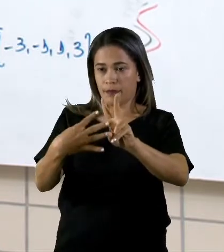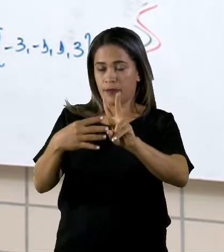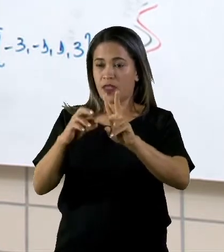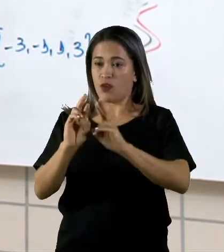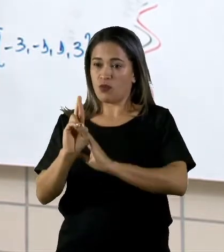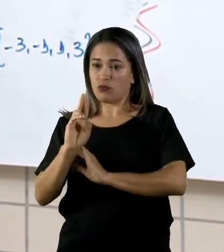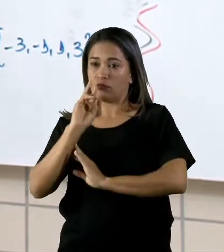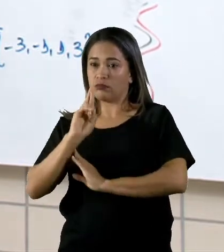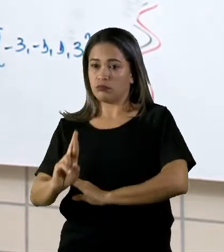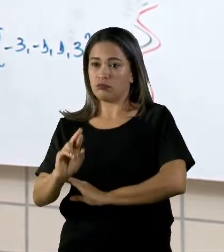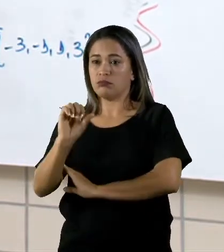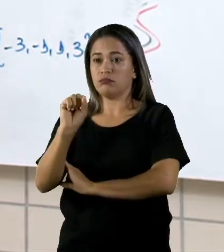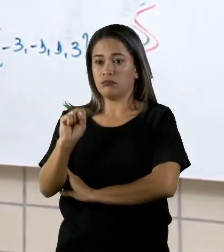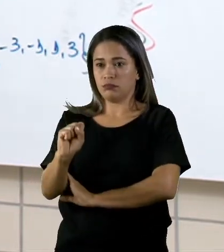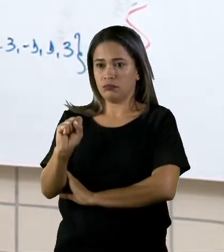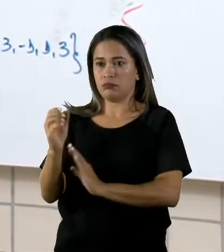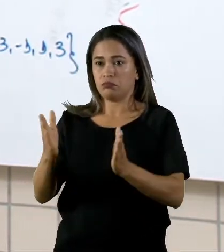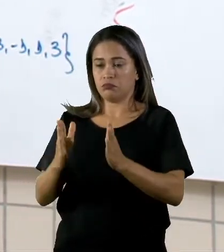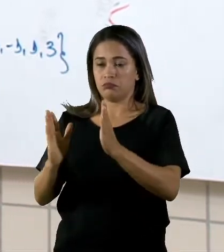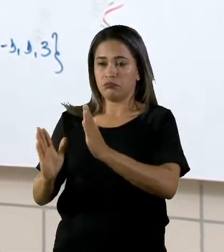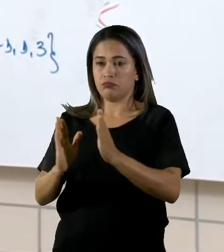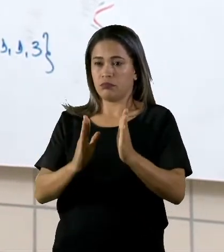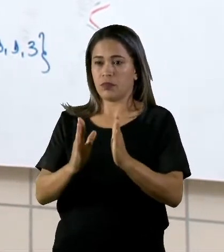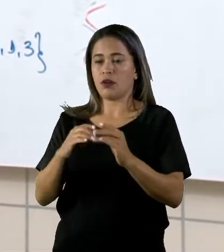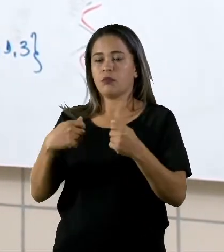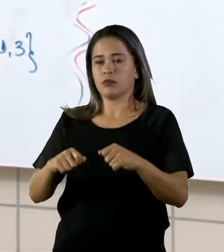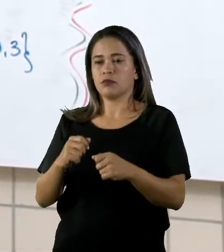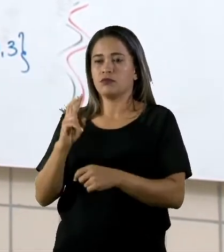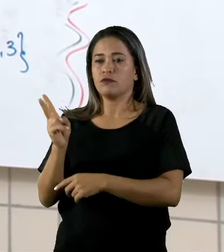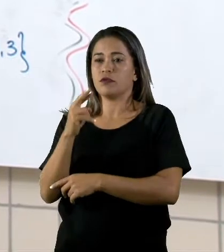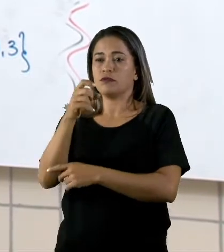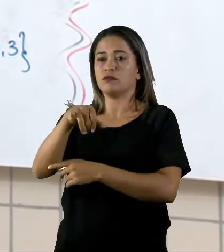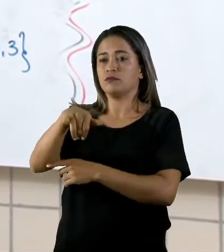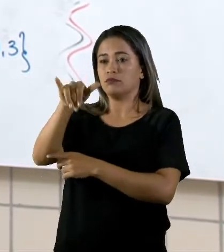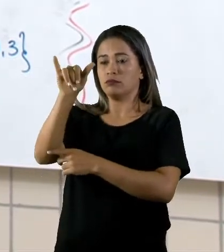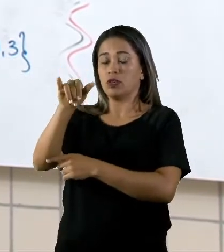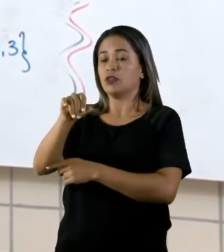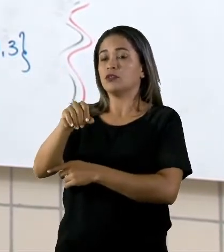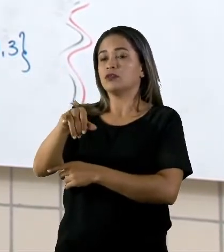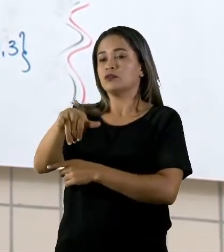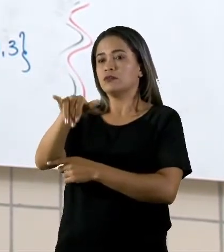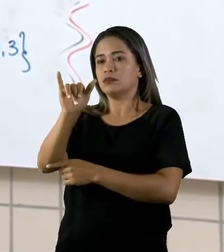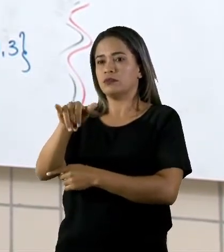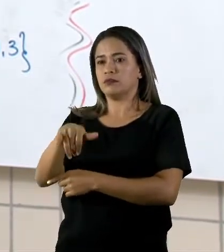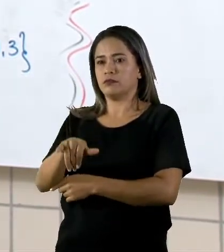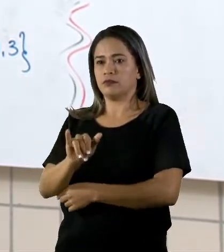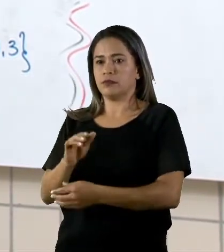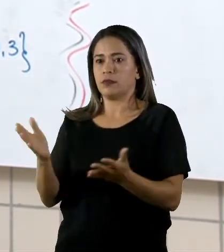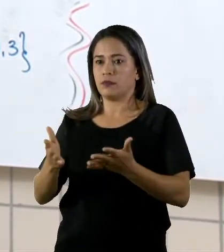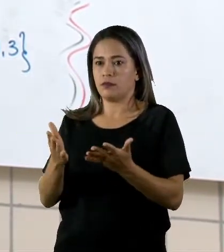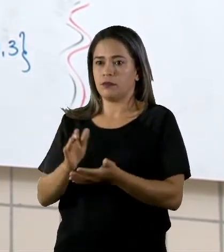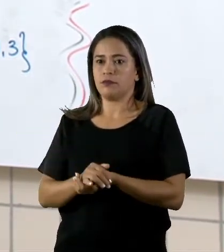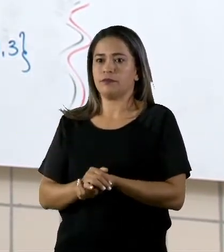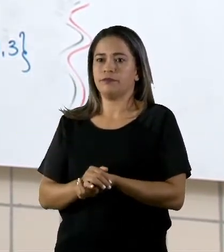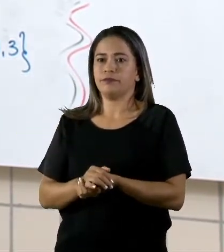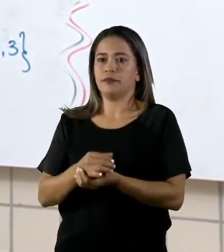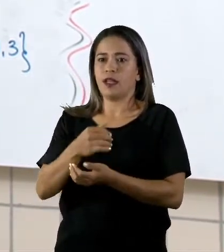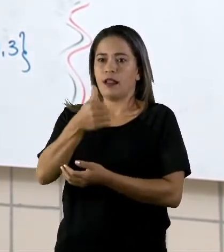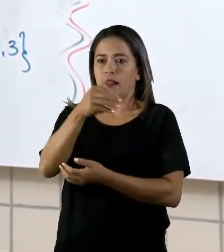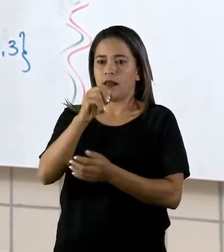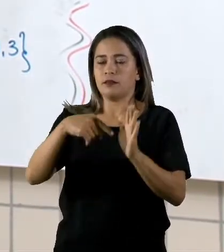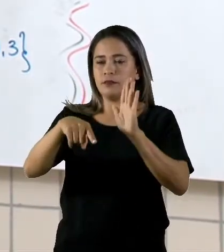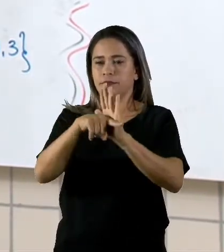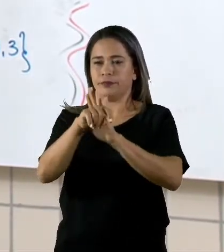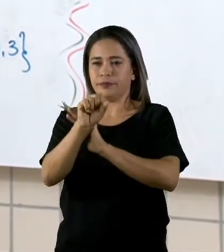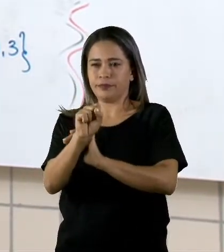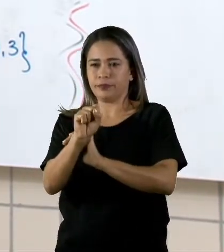2. Então aqui agora eu posso separar e encontrar os dois valores de y. Primeiro eu vou utilizar o sinal de menos, seria 10 menos 8,